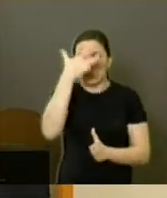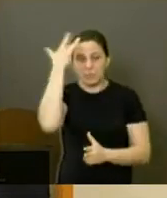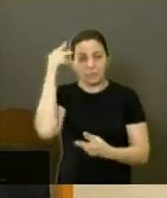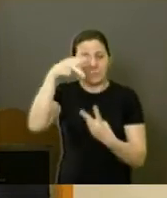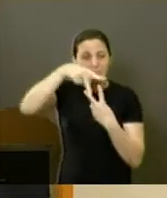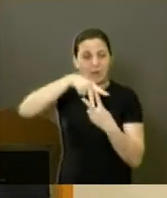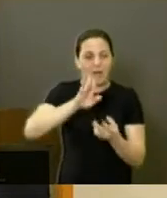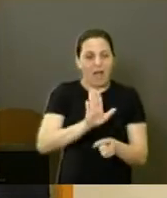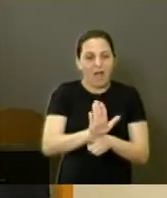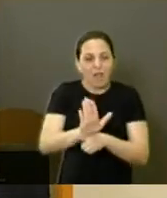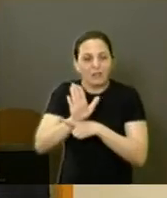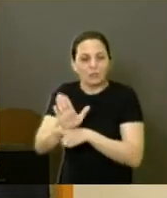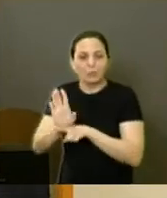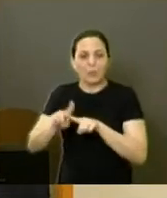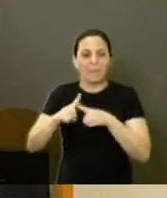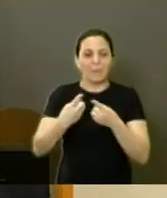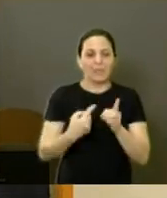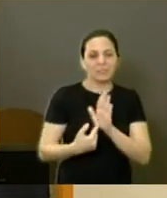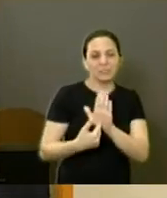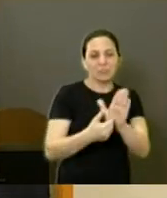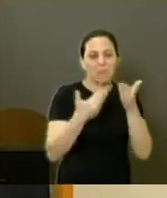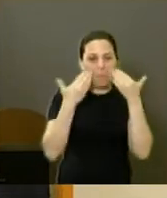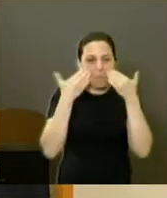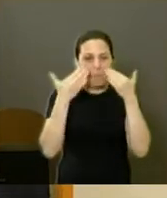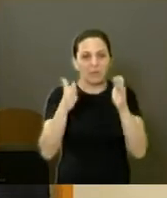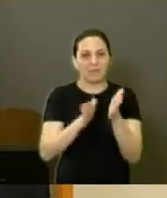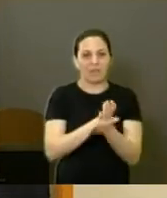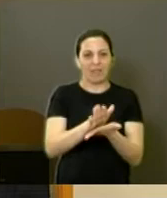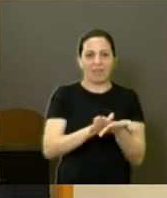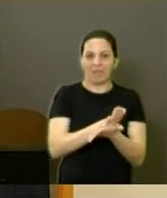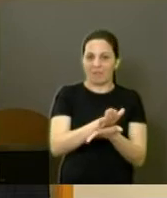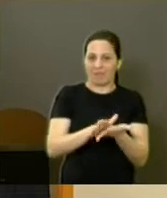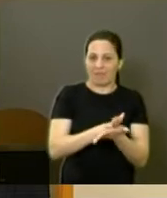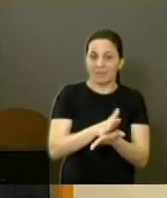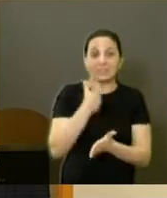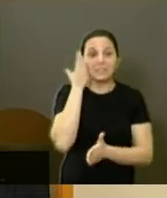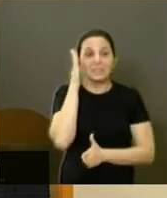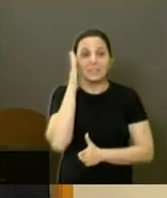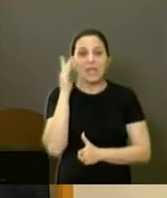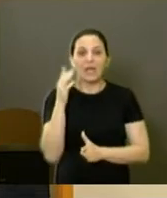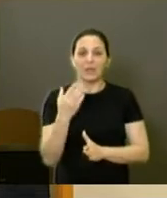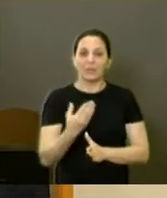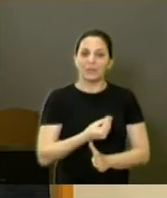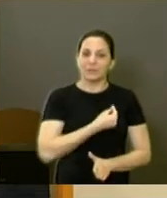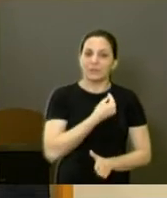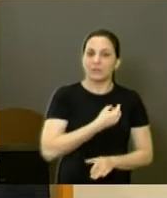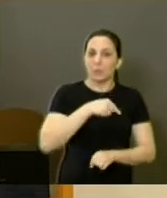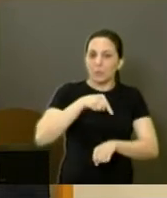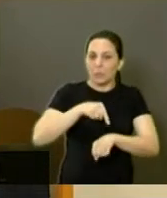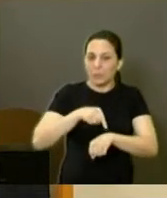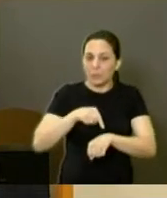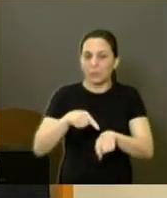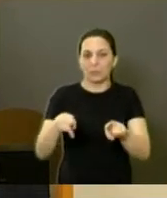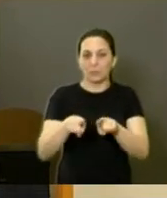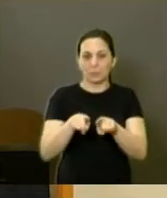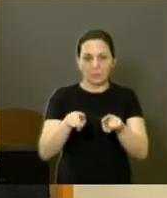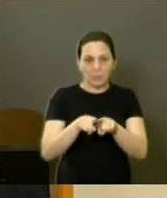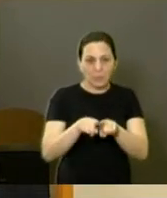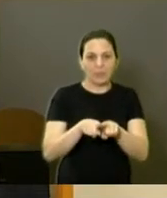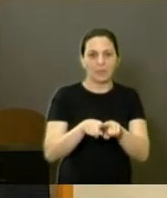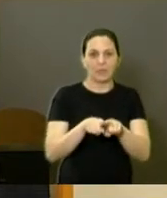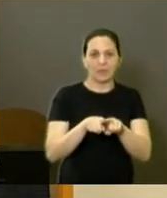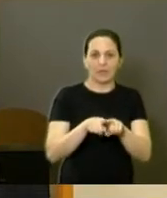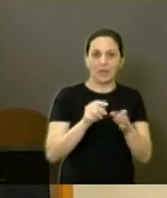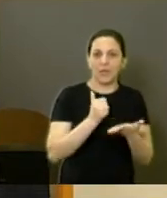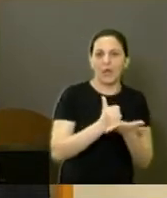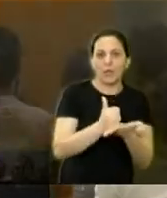dizer e sem afirmar, sem se mostrar, mas que a gente sabe como é, né? E ele estava lá, pôde fazer parte desse momento, do tanto que ele pôde contribuir para a